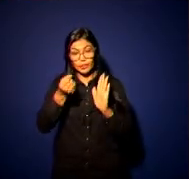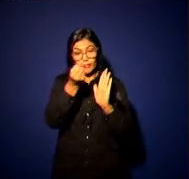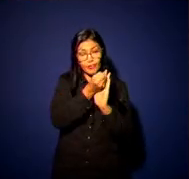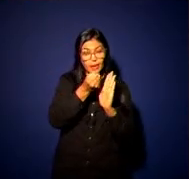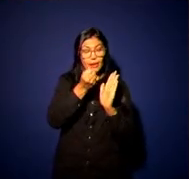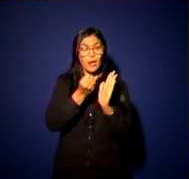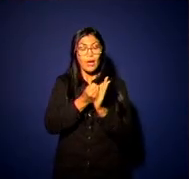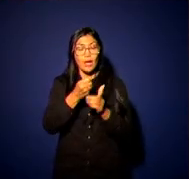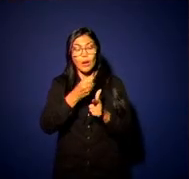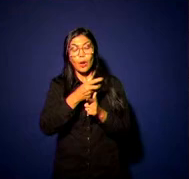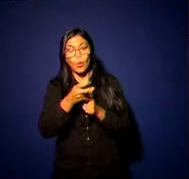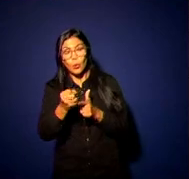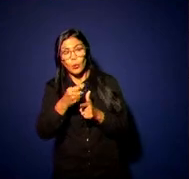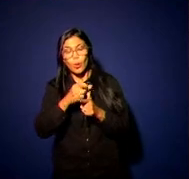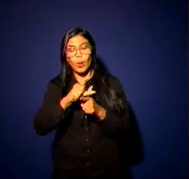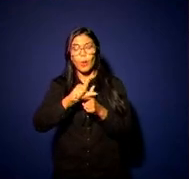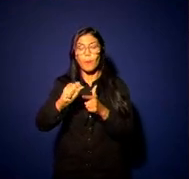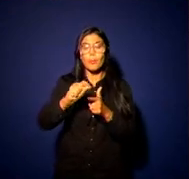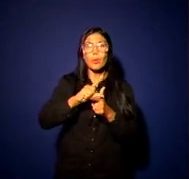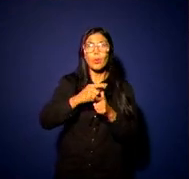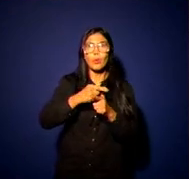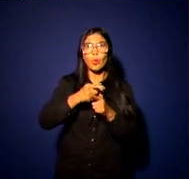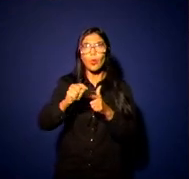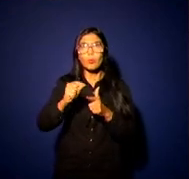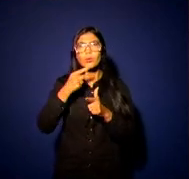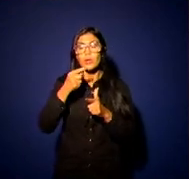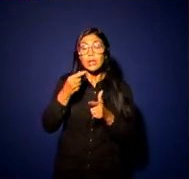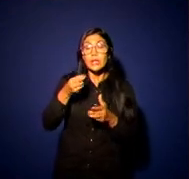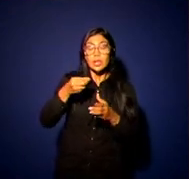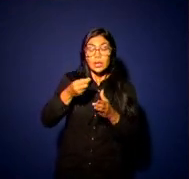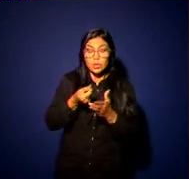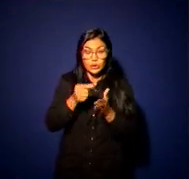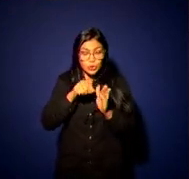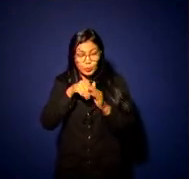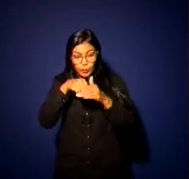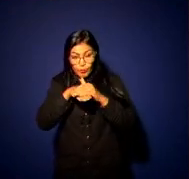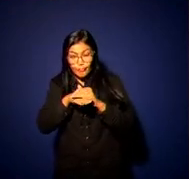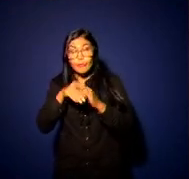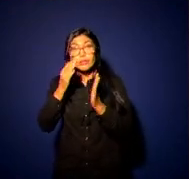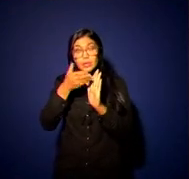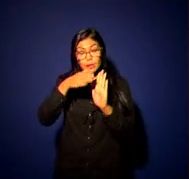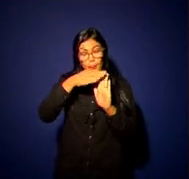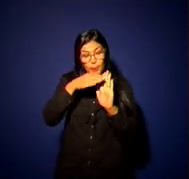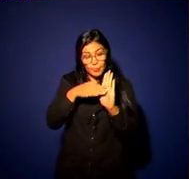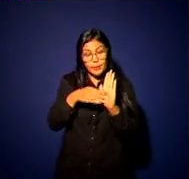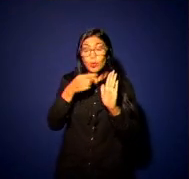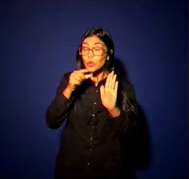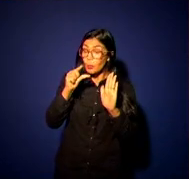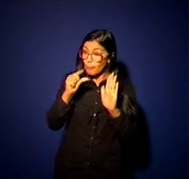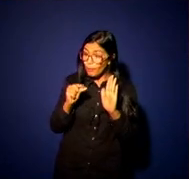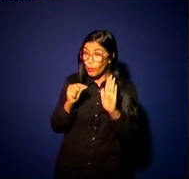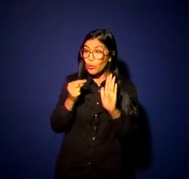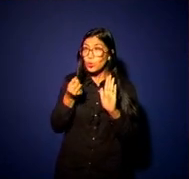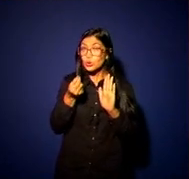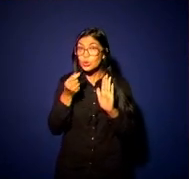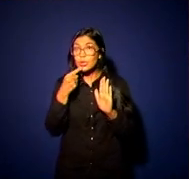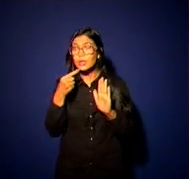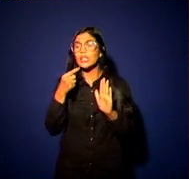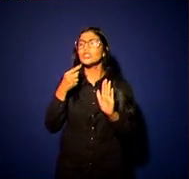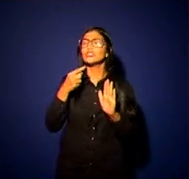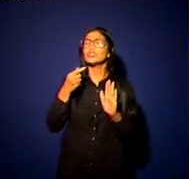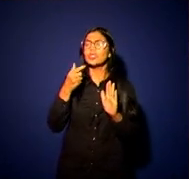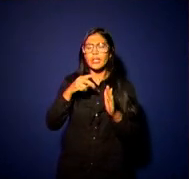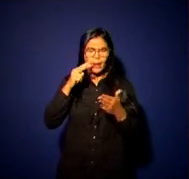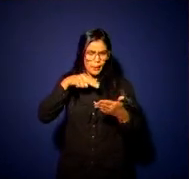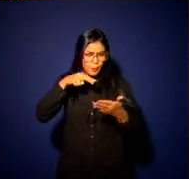locação custos fixos que a gente tem então nos sobra muito pouco recurso e esse é um pleito que a gente vem fazendo para que a gente consiga